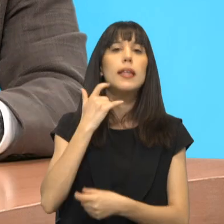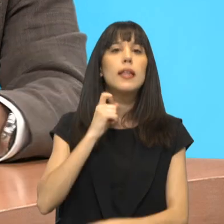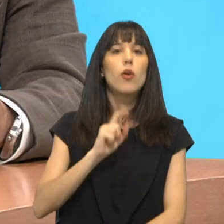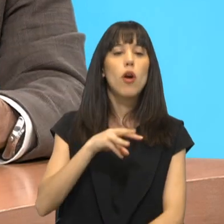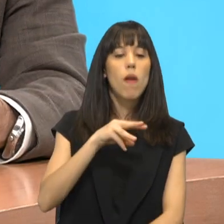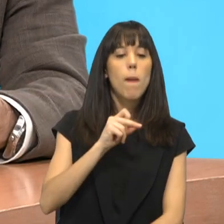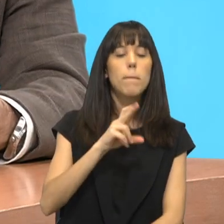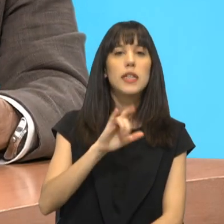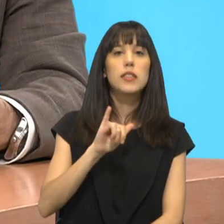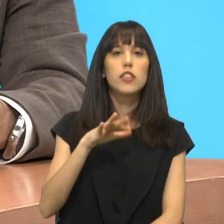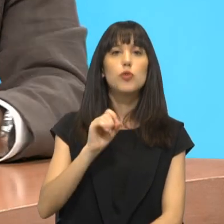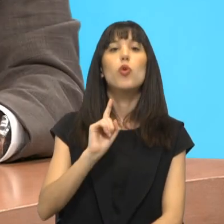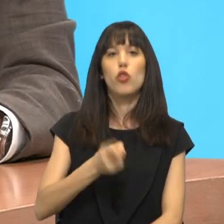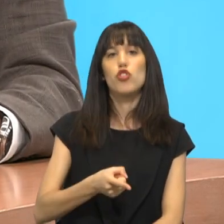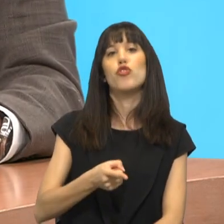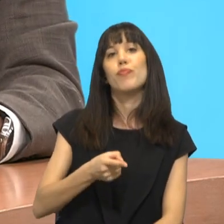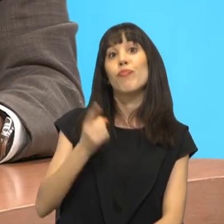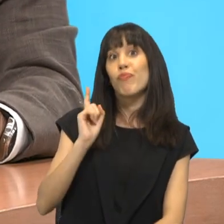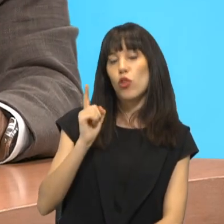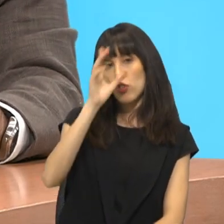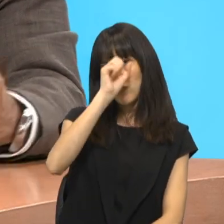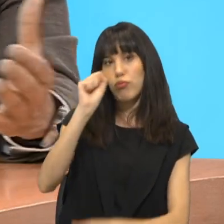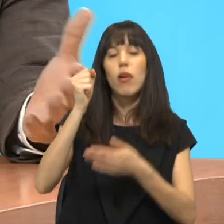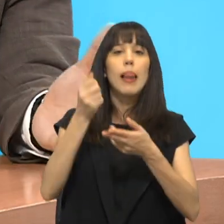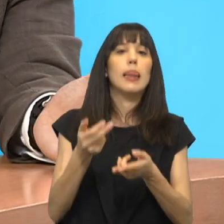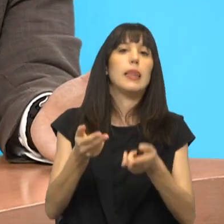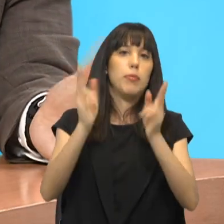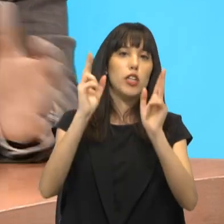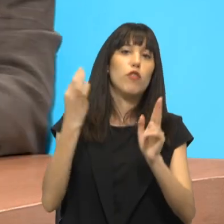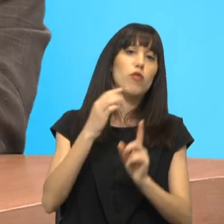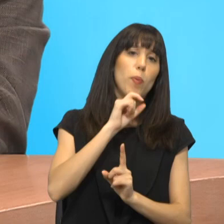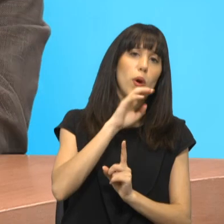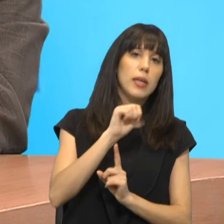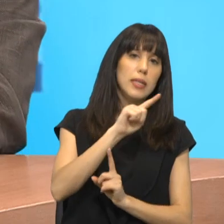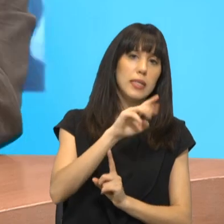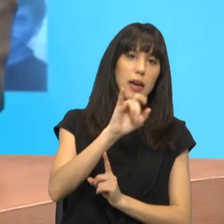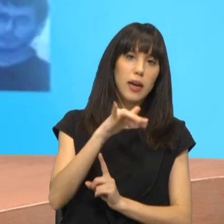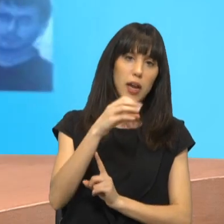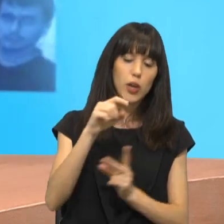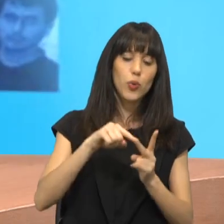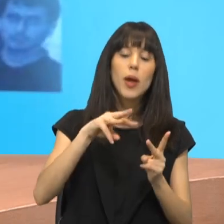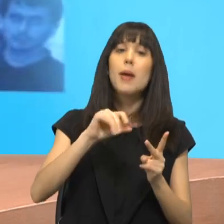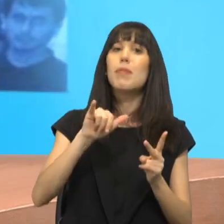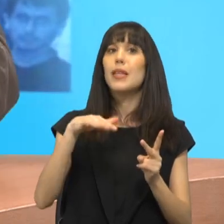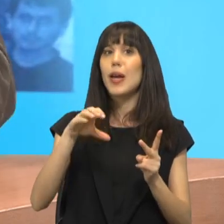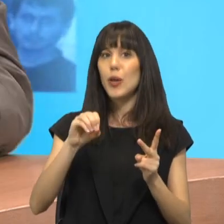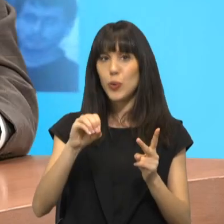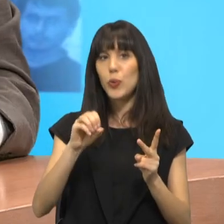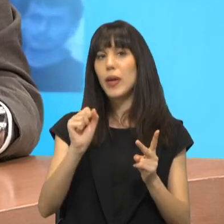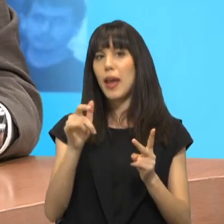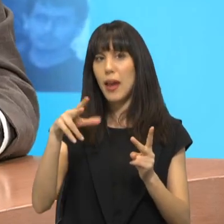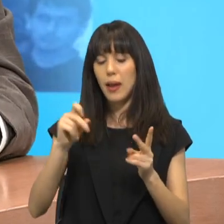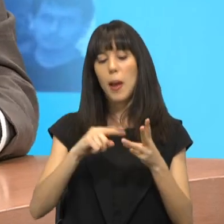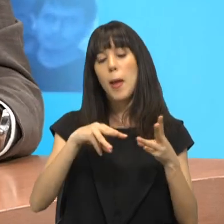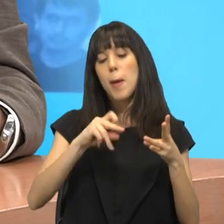certa liberalização do regime, chamada ala liberal, seja Sá Carneiro, seja Miller Guerra, seja Magalhães Mota.